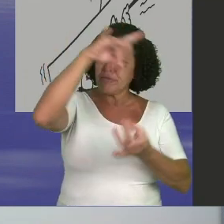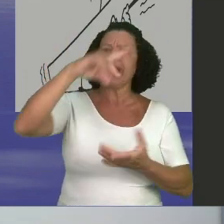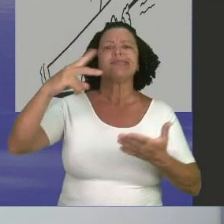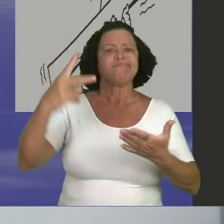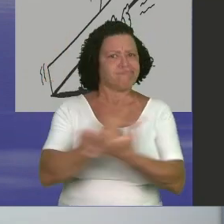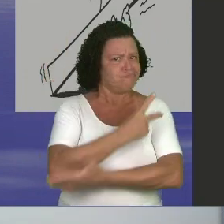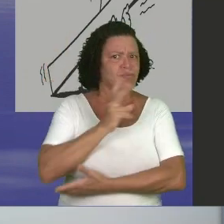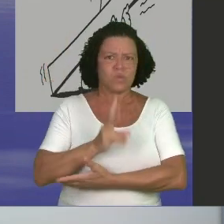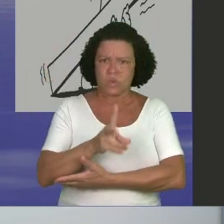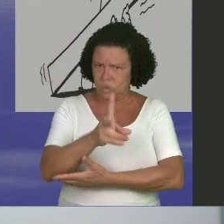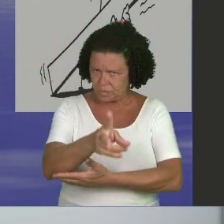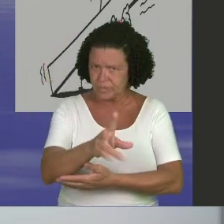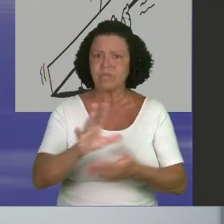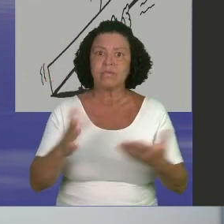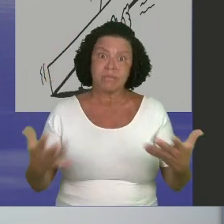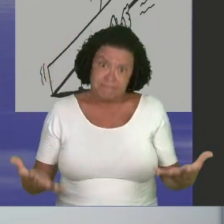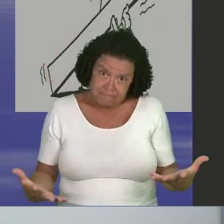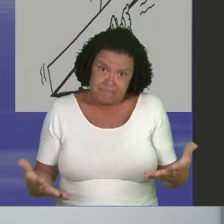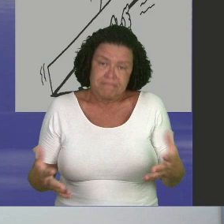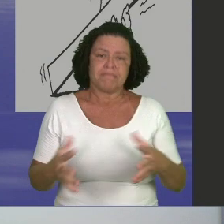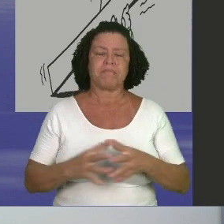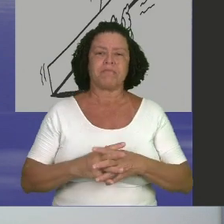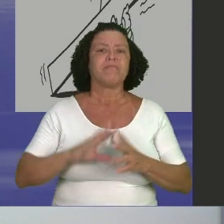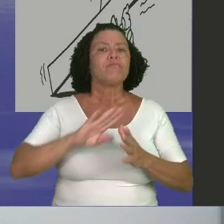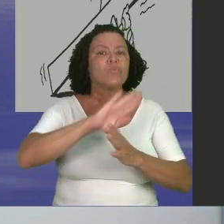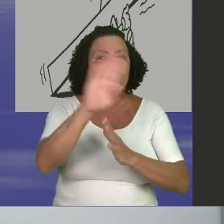errando. Então, tudo